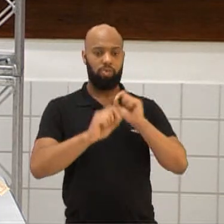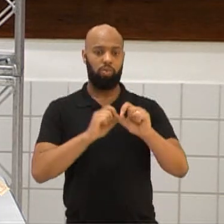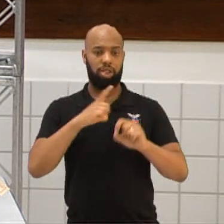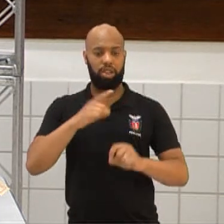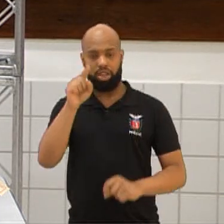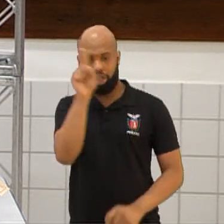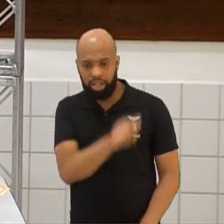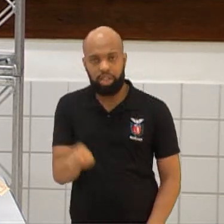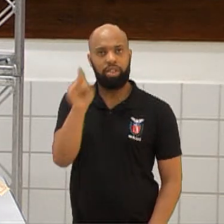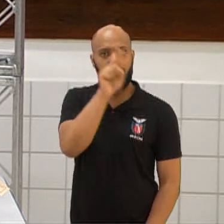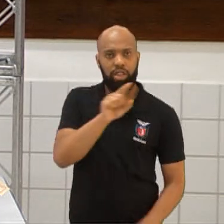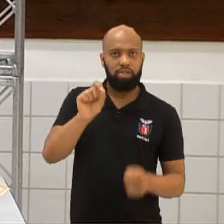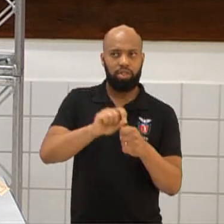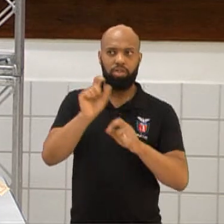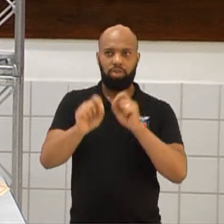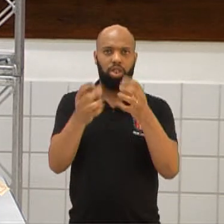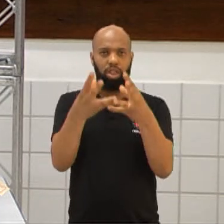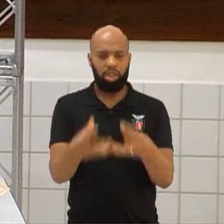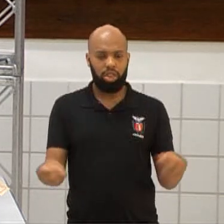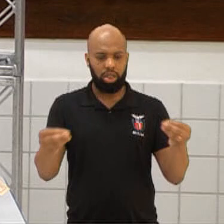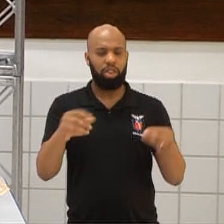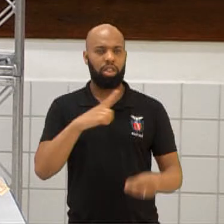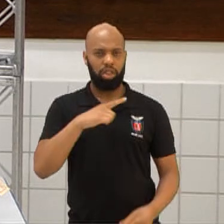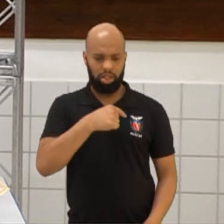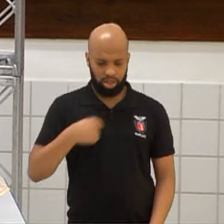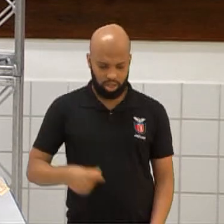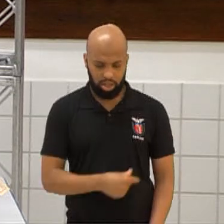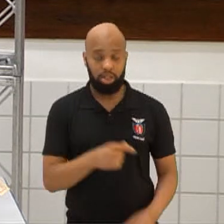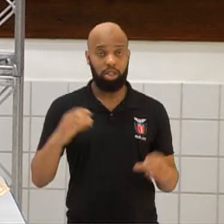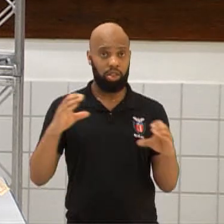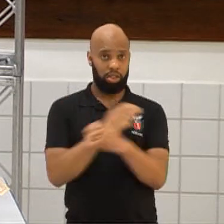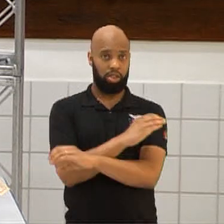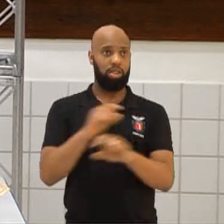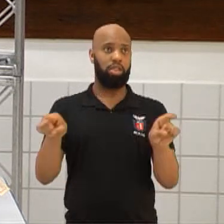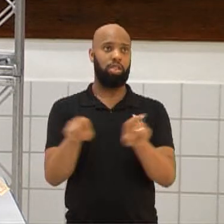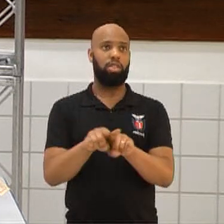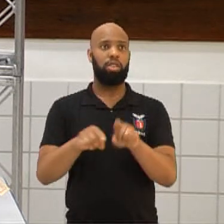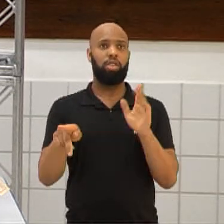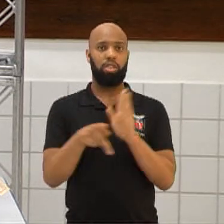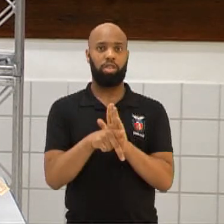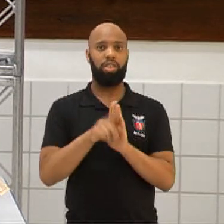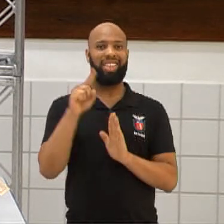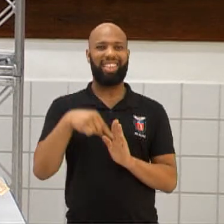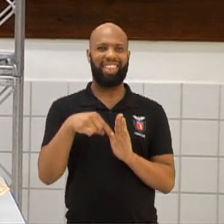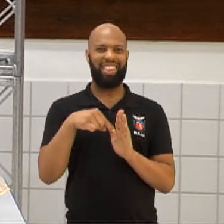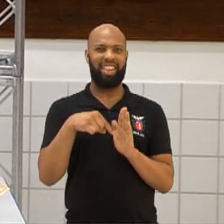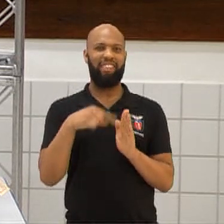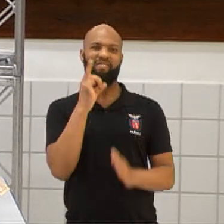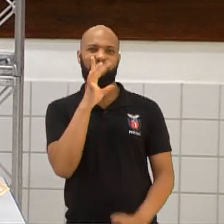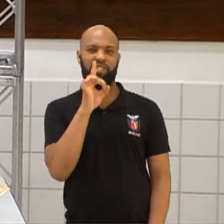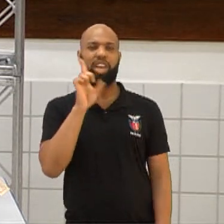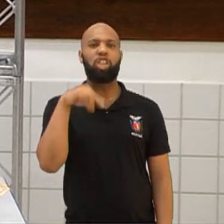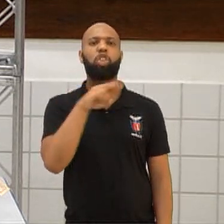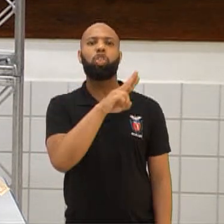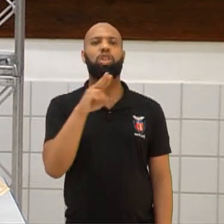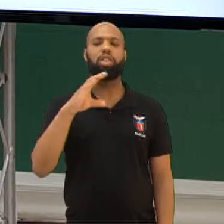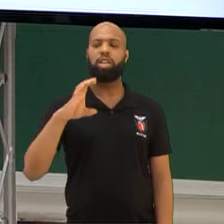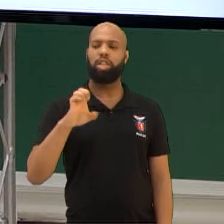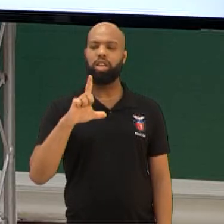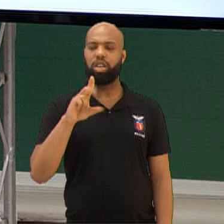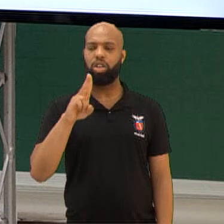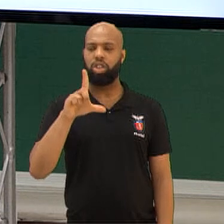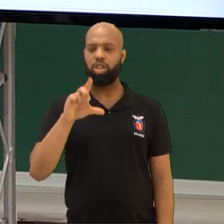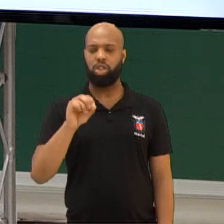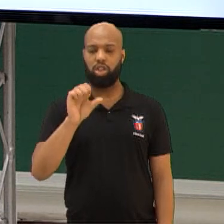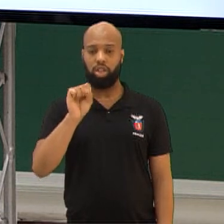acontecer essa digestão aí mais completa dessa celulose. Belezinha? O que nós vamos ter